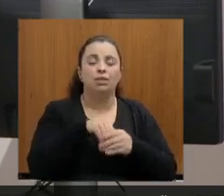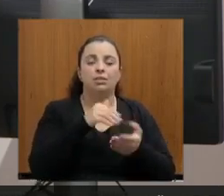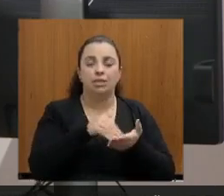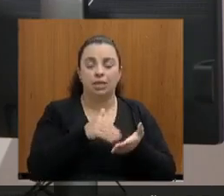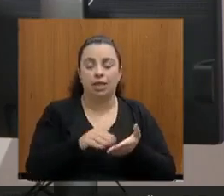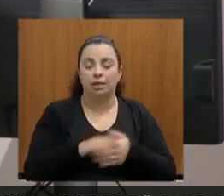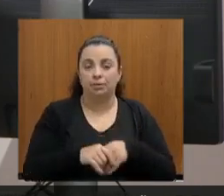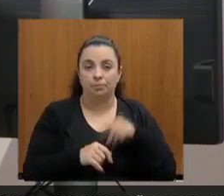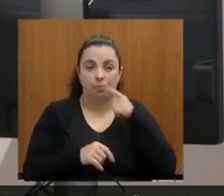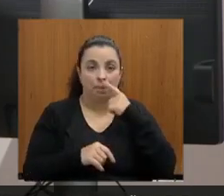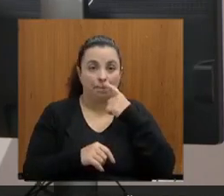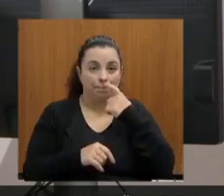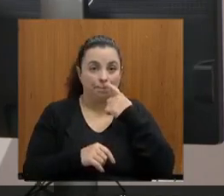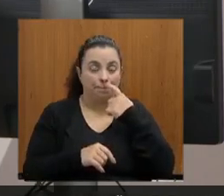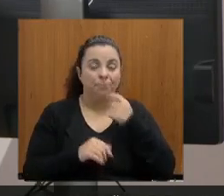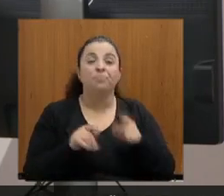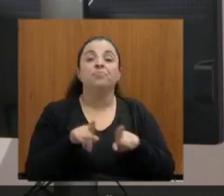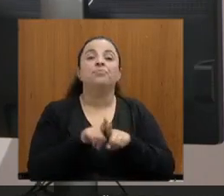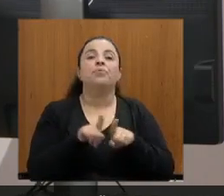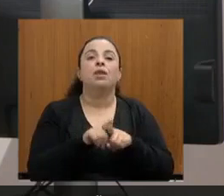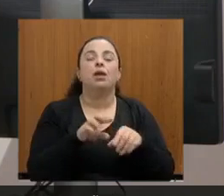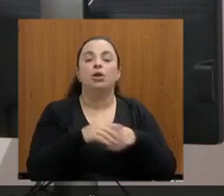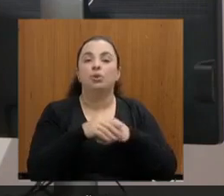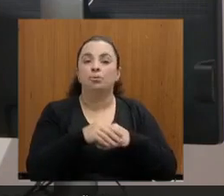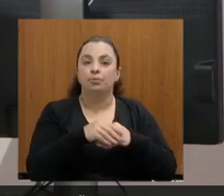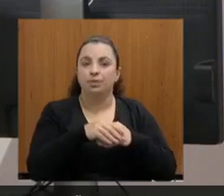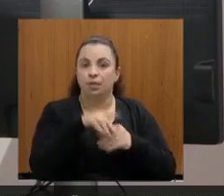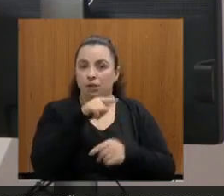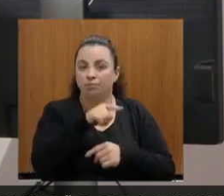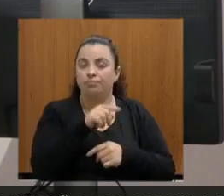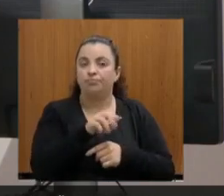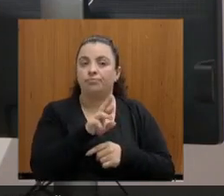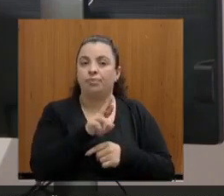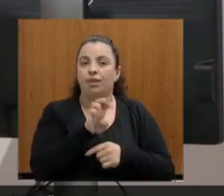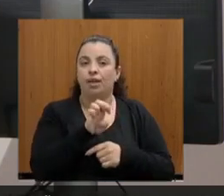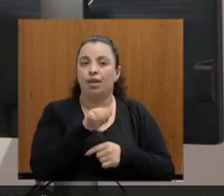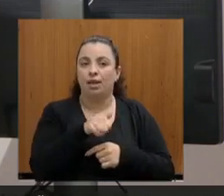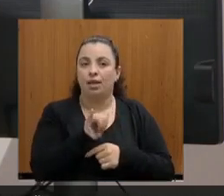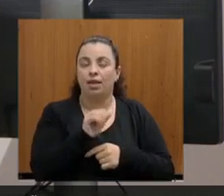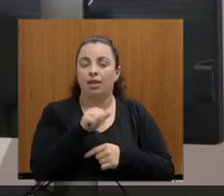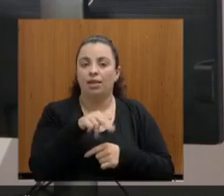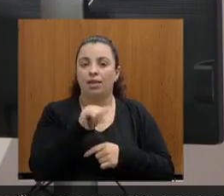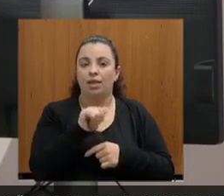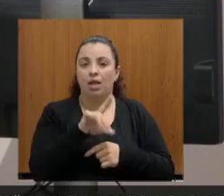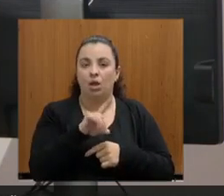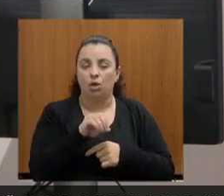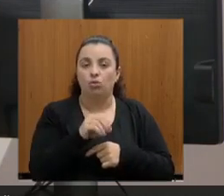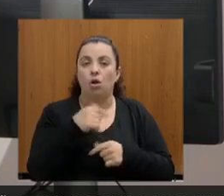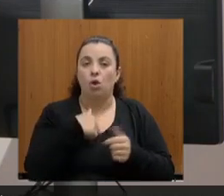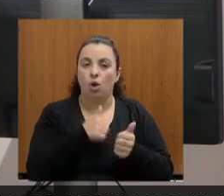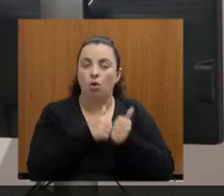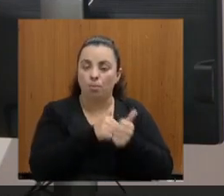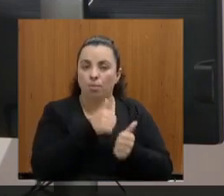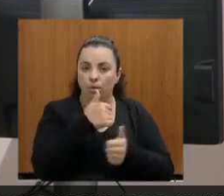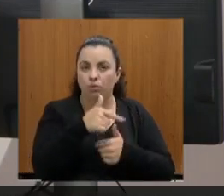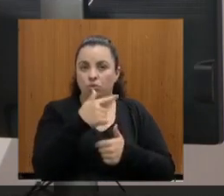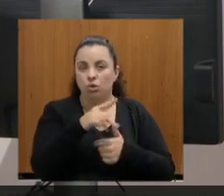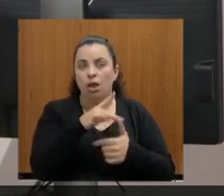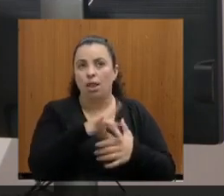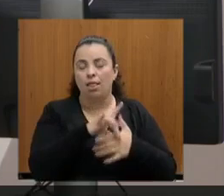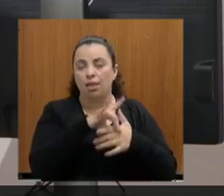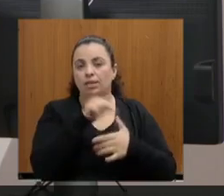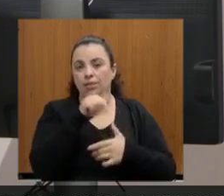seu Reinaldo dizer que também acompanho de perto pessoalmente as mudanças que tem acontecido na Cemig com essa nova gestão